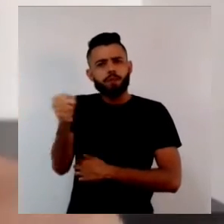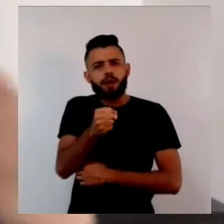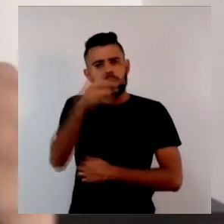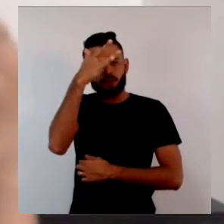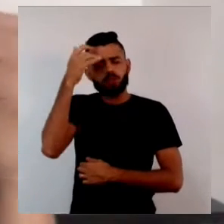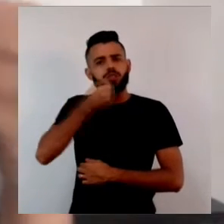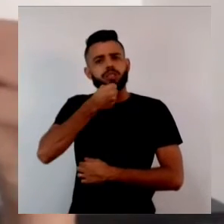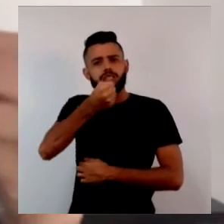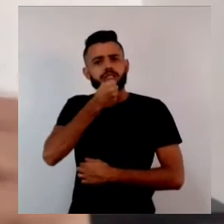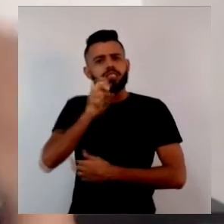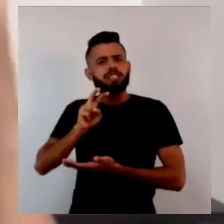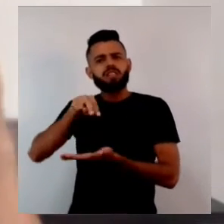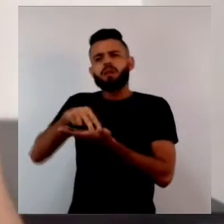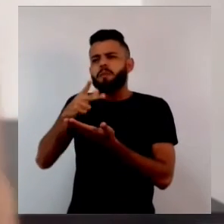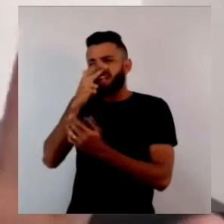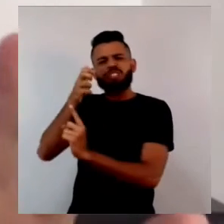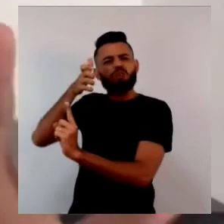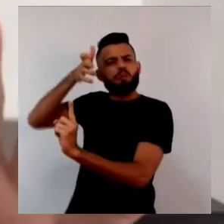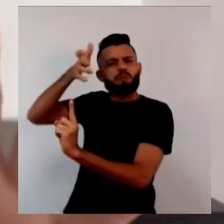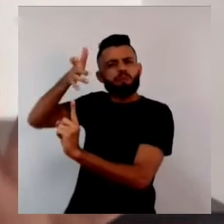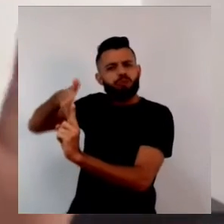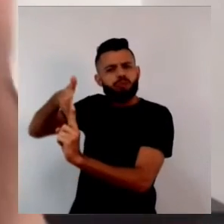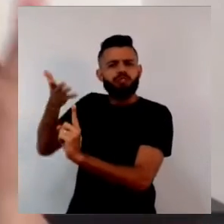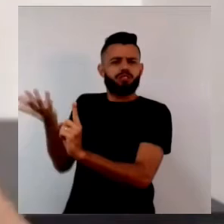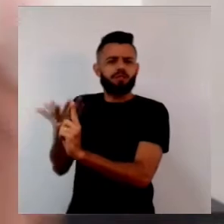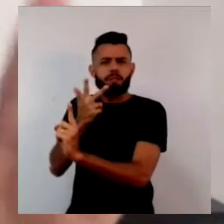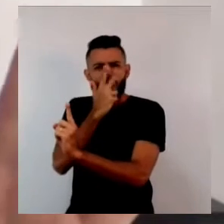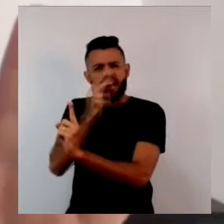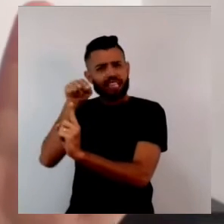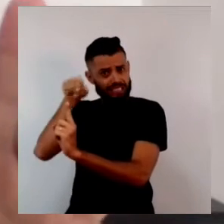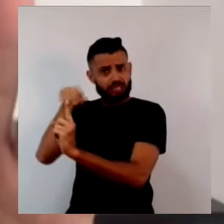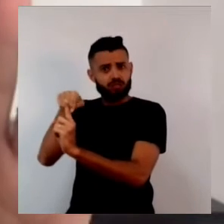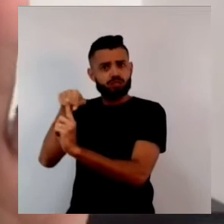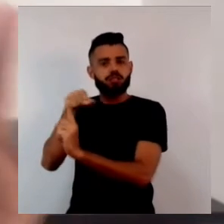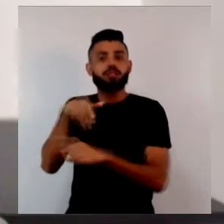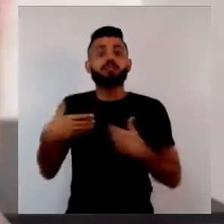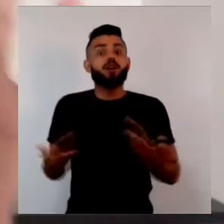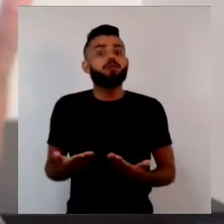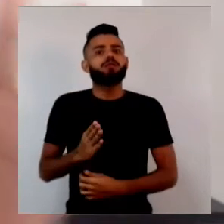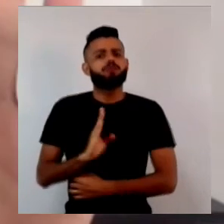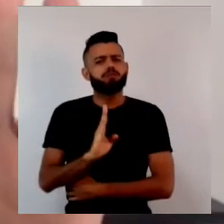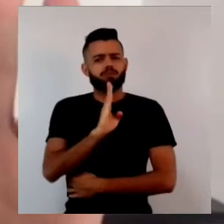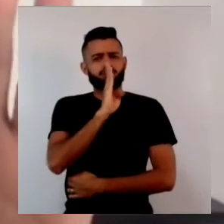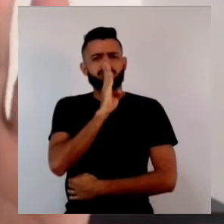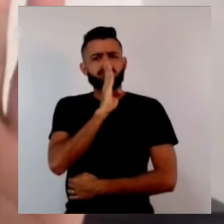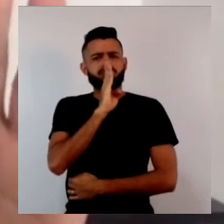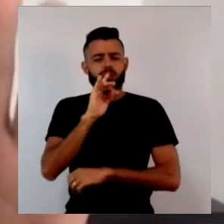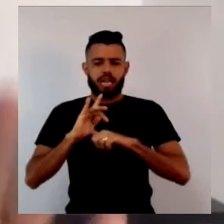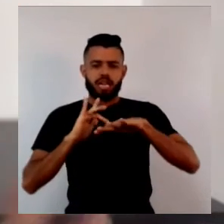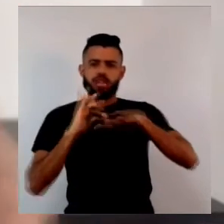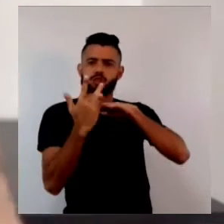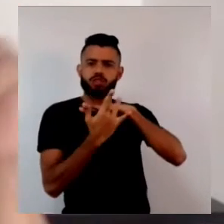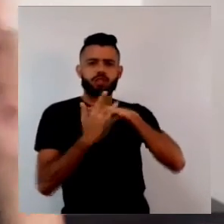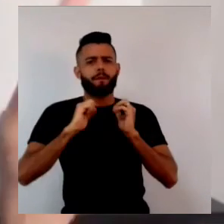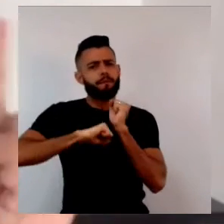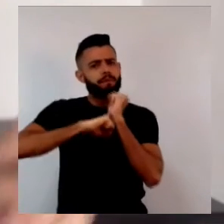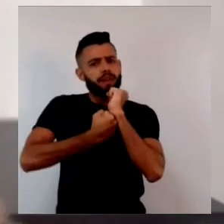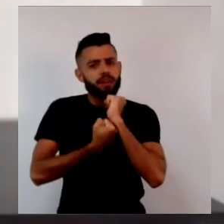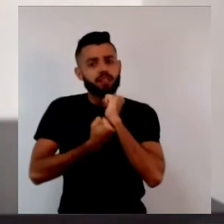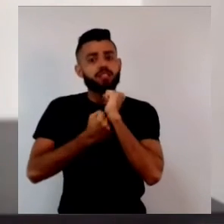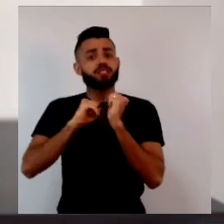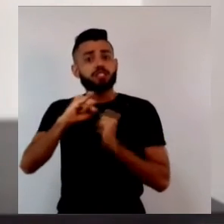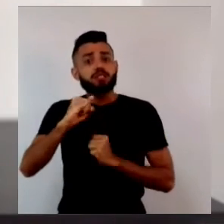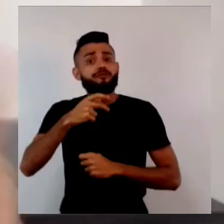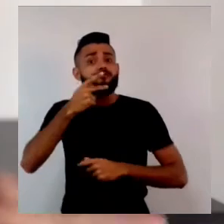humano. O produto final é um pouco esse: calem-se, fechem suas contas, e se forem se manifestar, ouçam todos